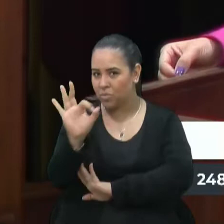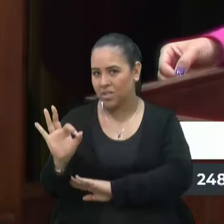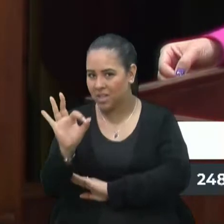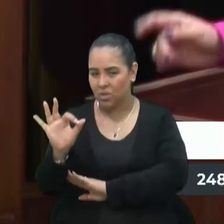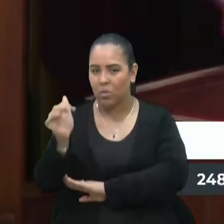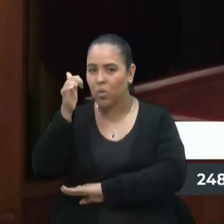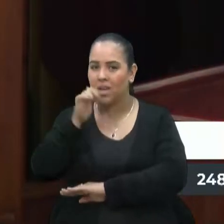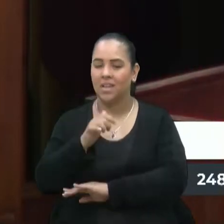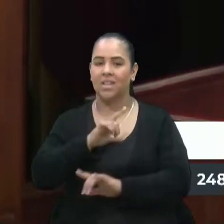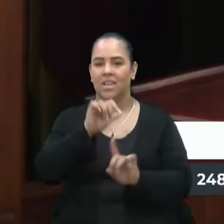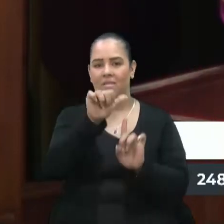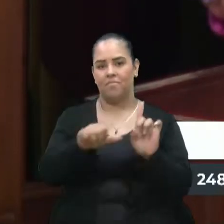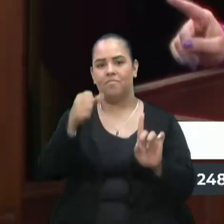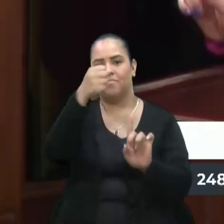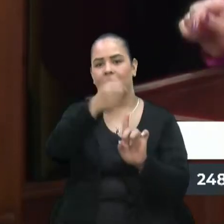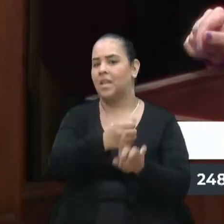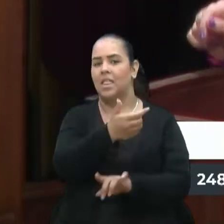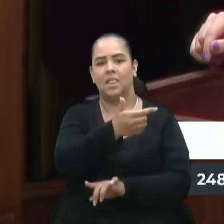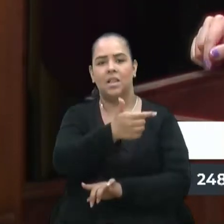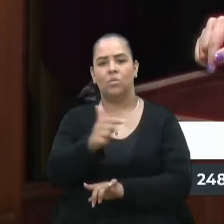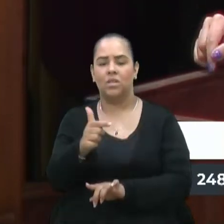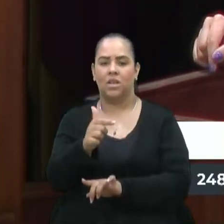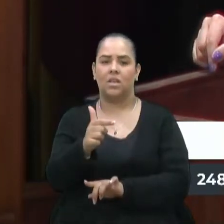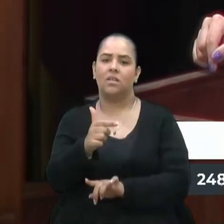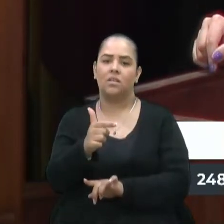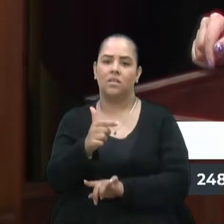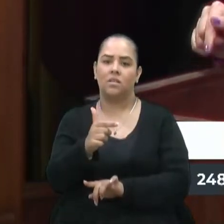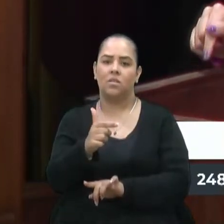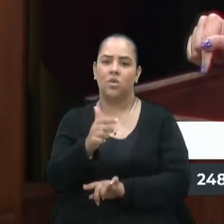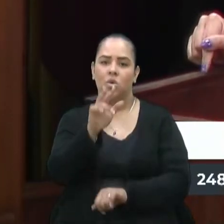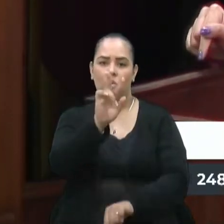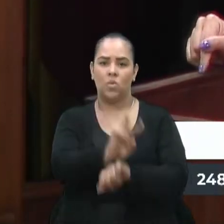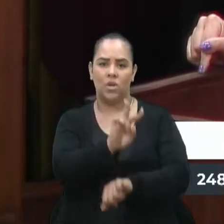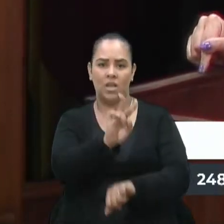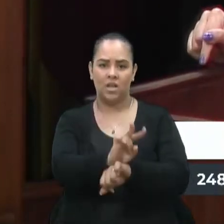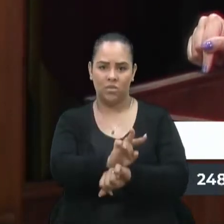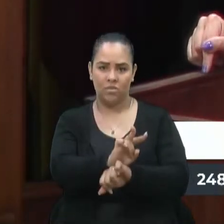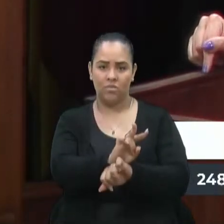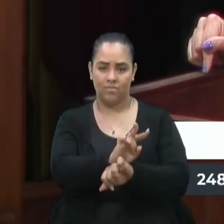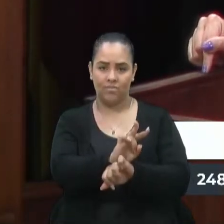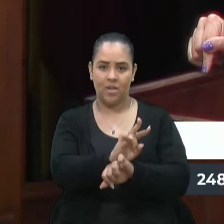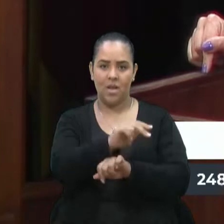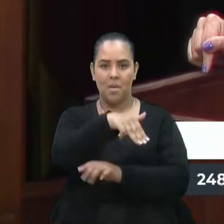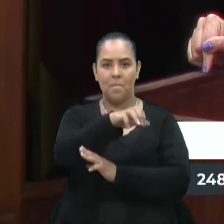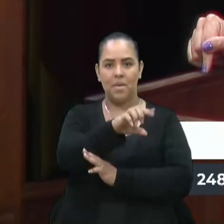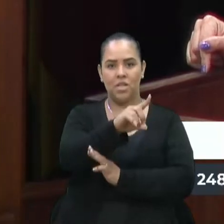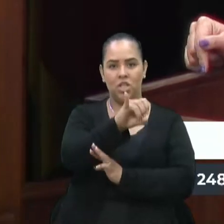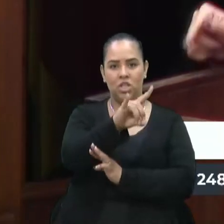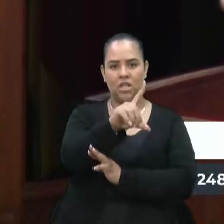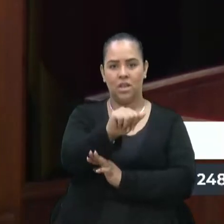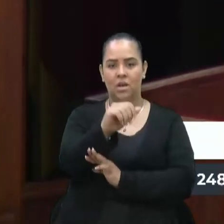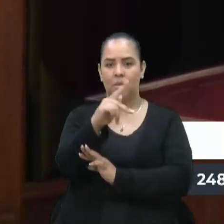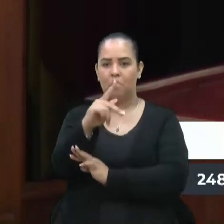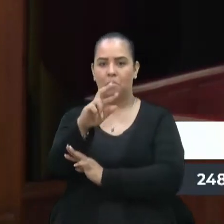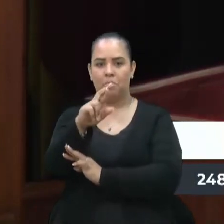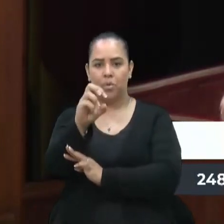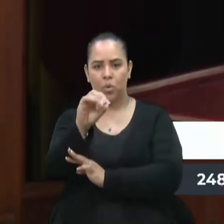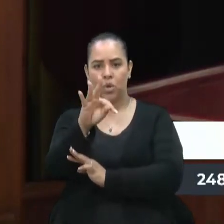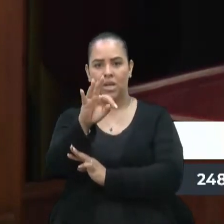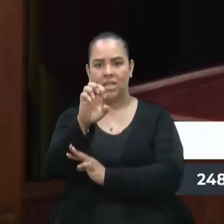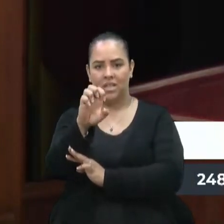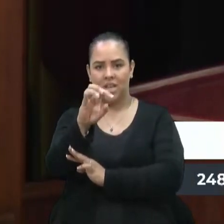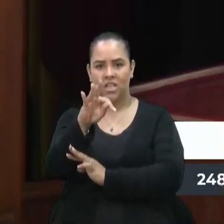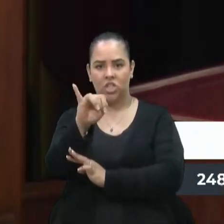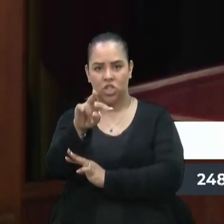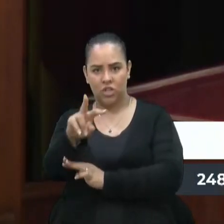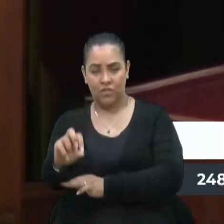sofreram feminicídios não tinham medida protetiva. E a medida protetiva é um instrumento muito importante. E aqui o Estado fez